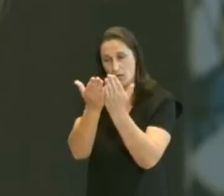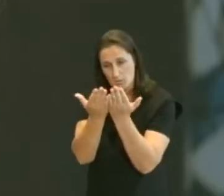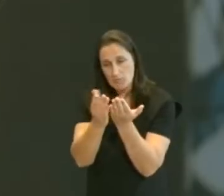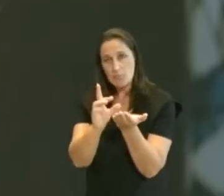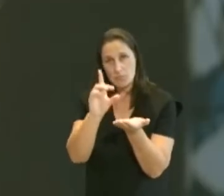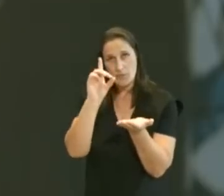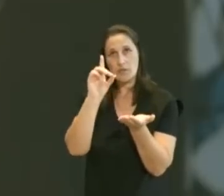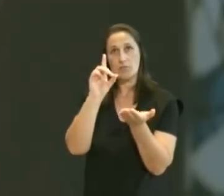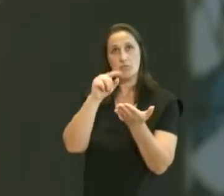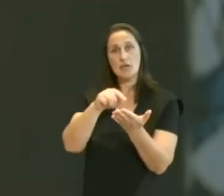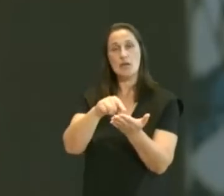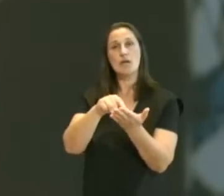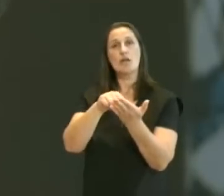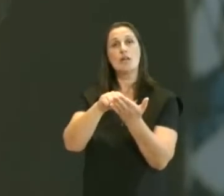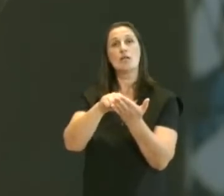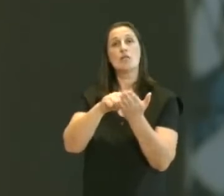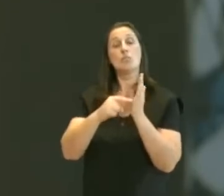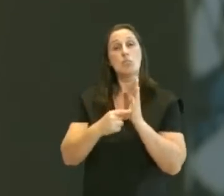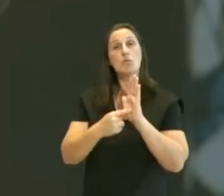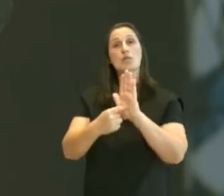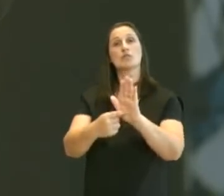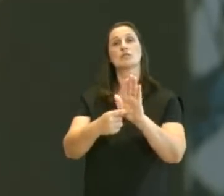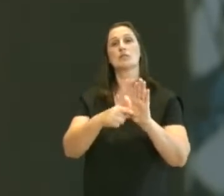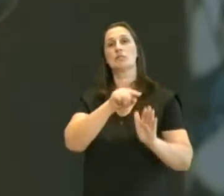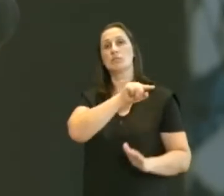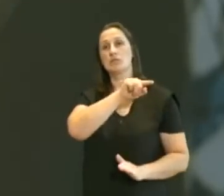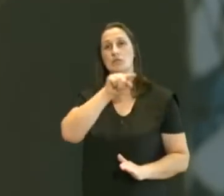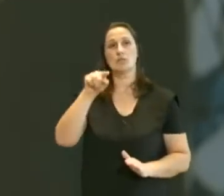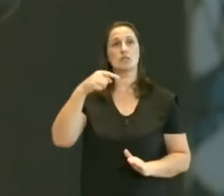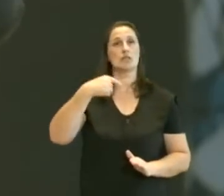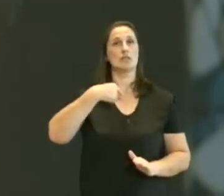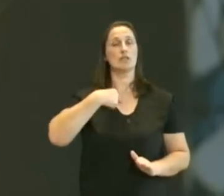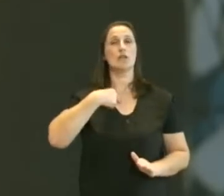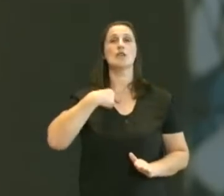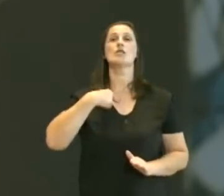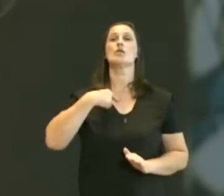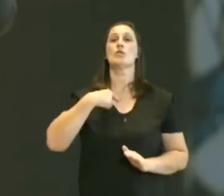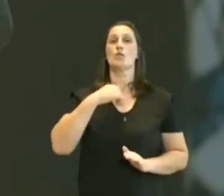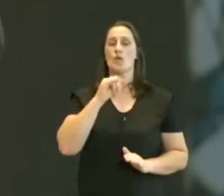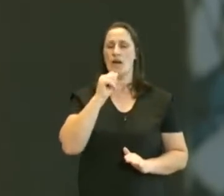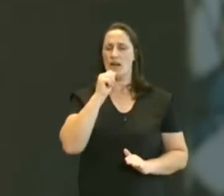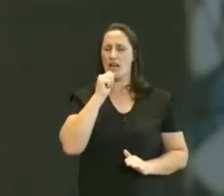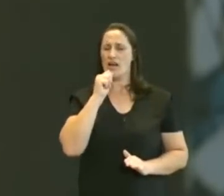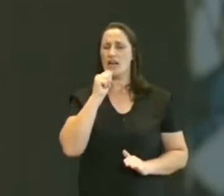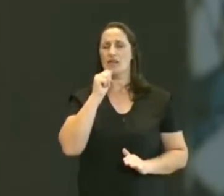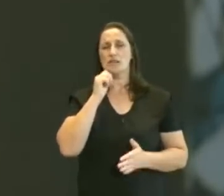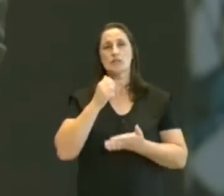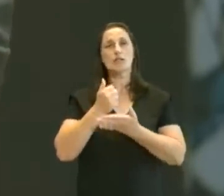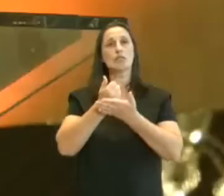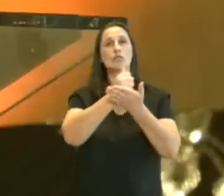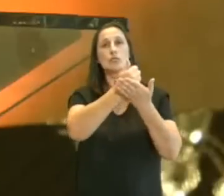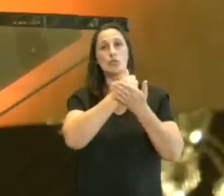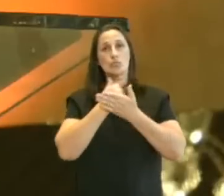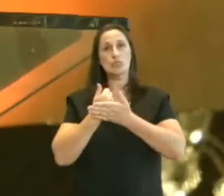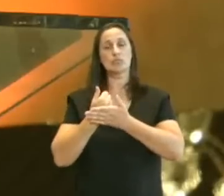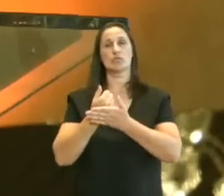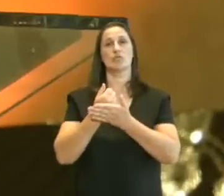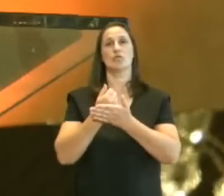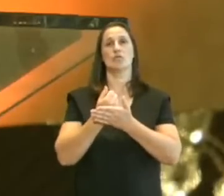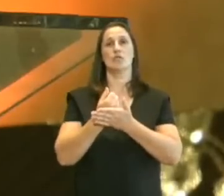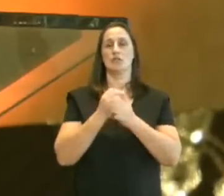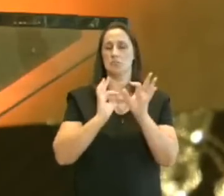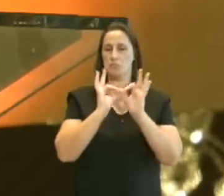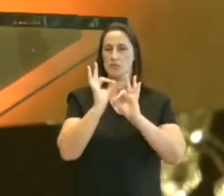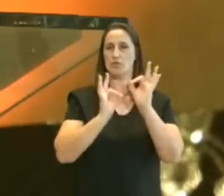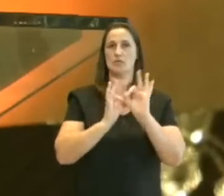porque eu quero lembrar para você que eu ainda estou escrevendo a sua história, e eu tenho um plano para a